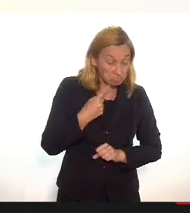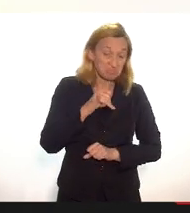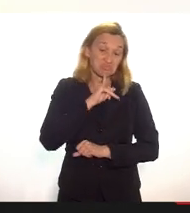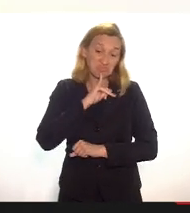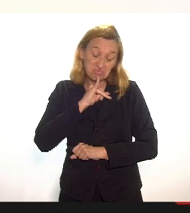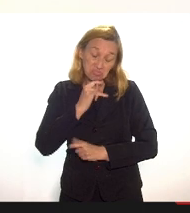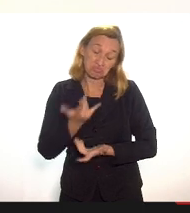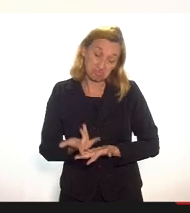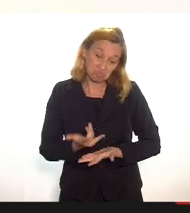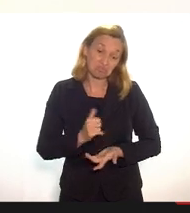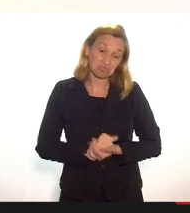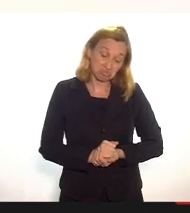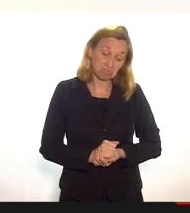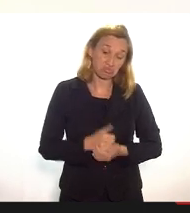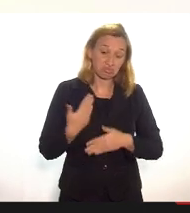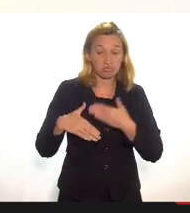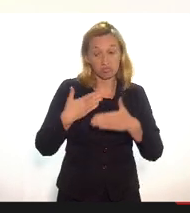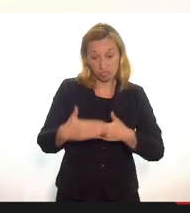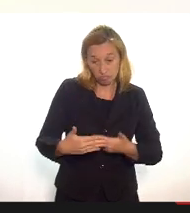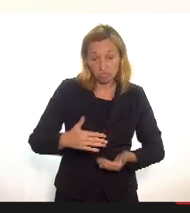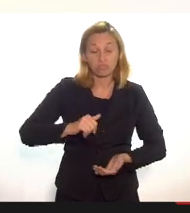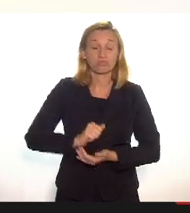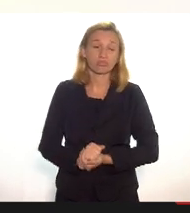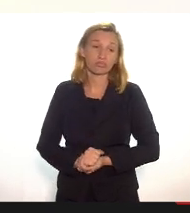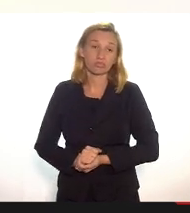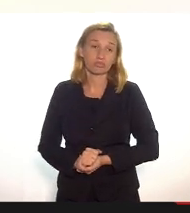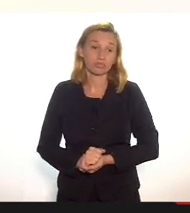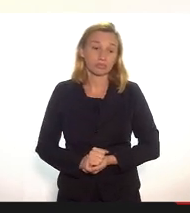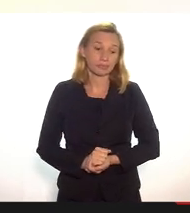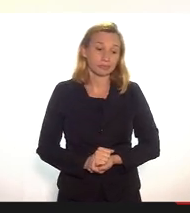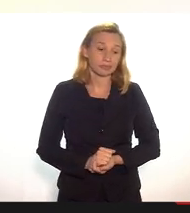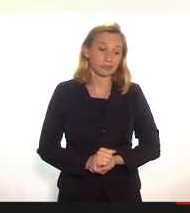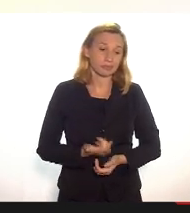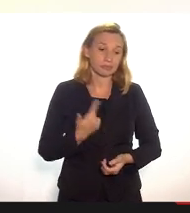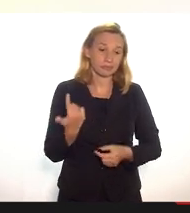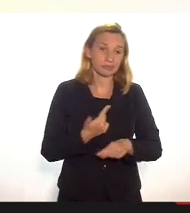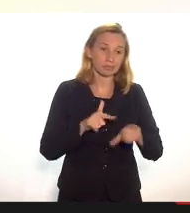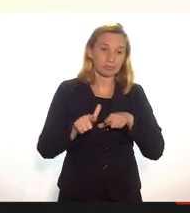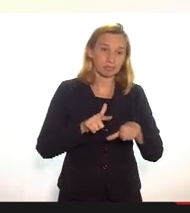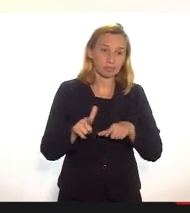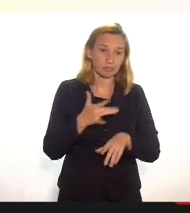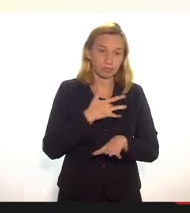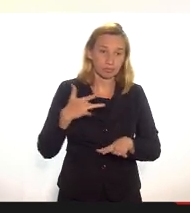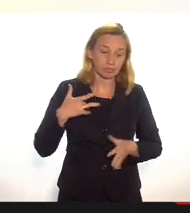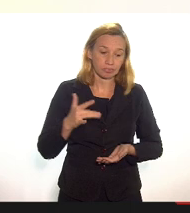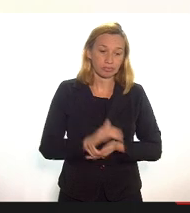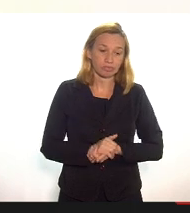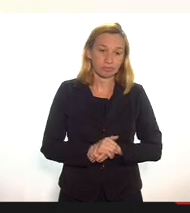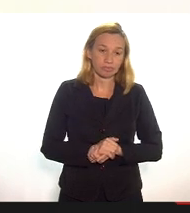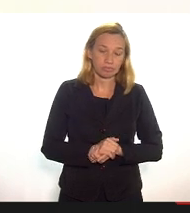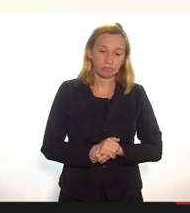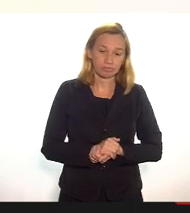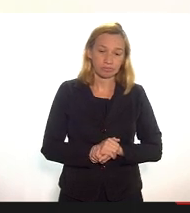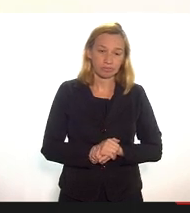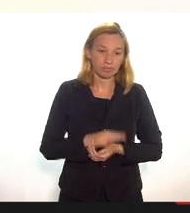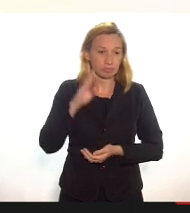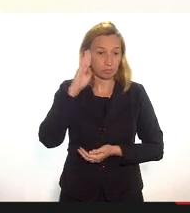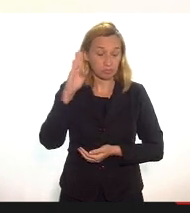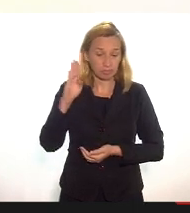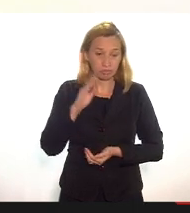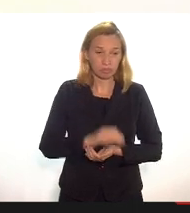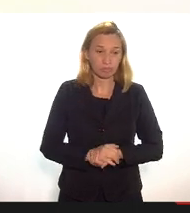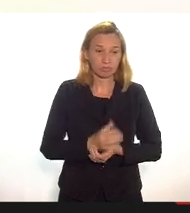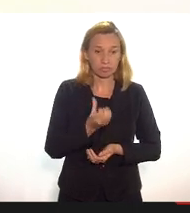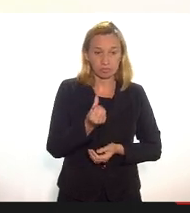tristeza, a gente vem constatando esses anos, ao longo desses anos todos em que a gente trabalha na saúde, que principalmente os 6